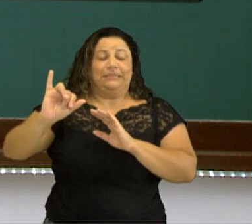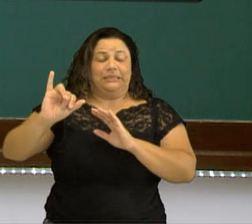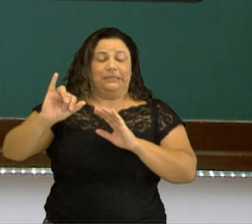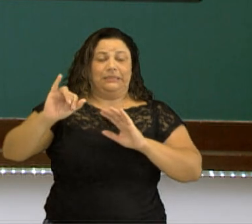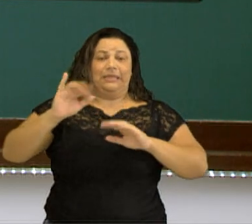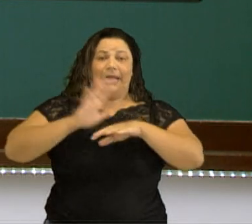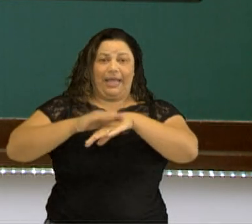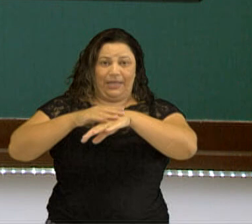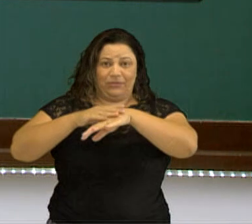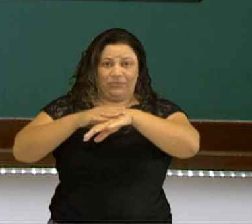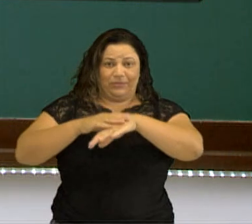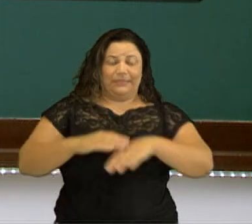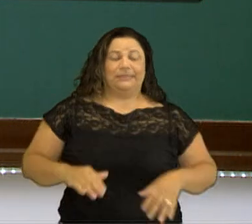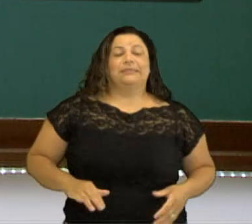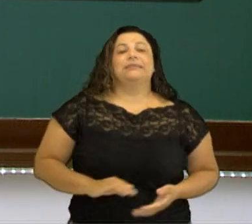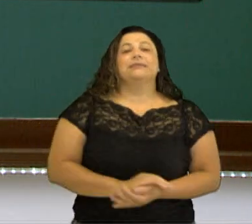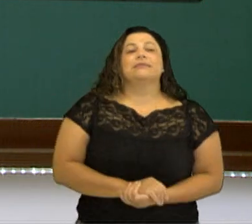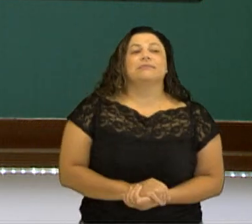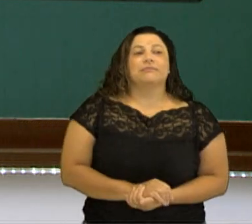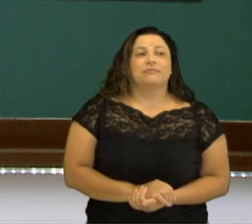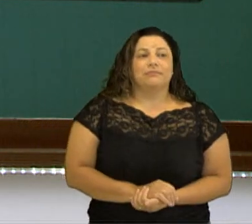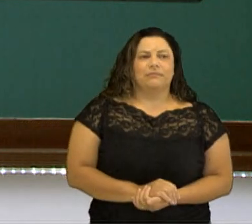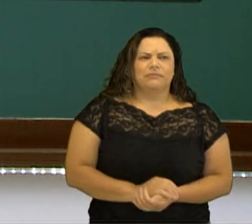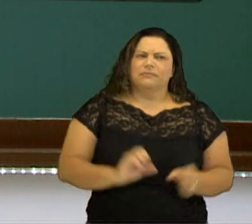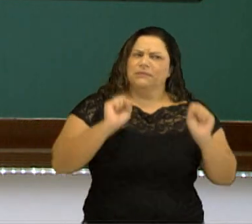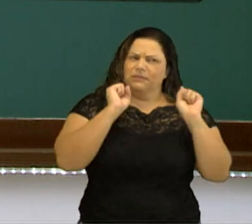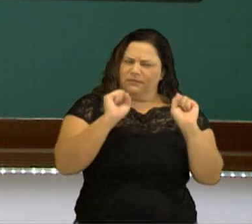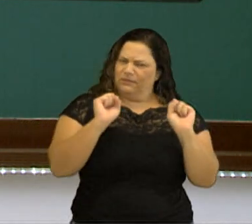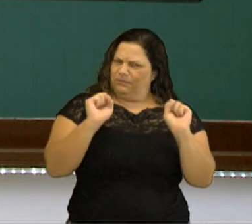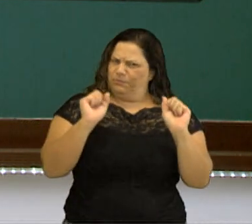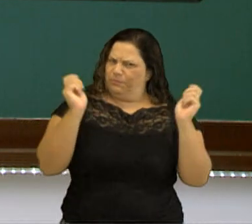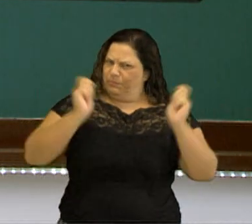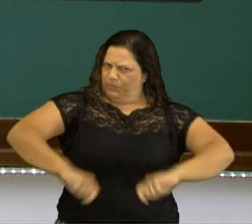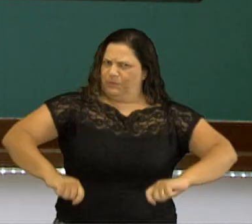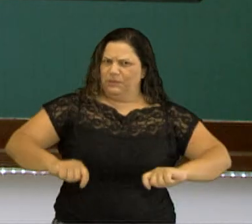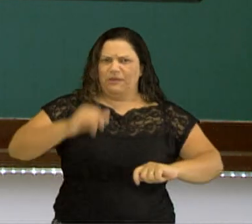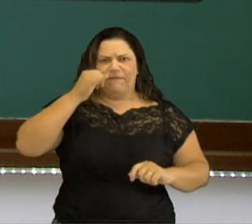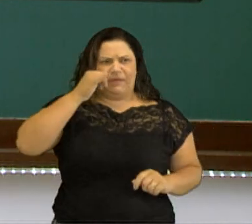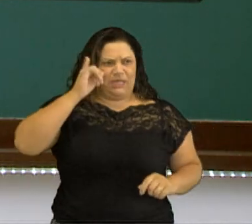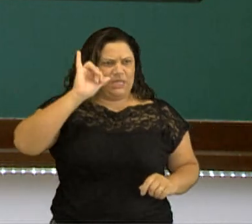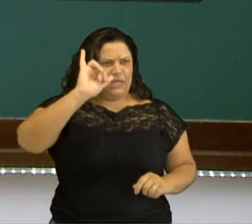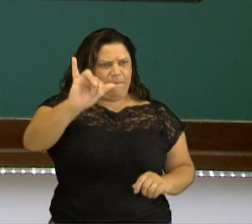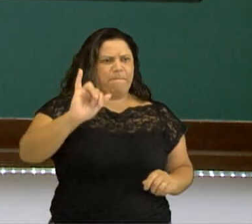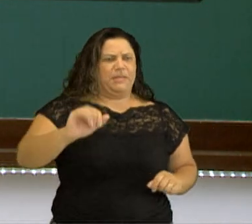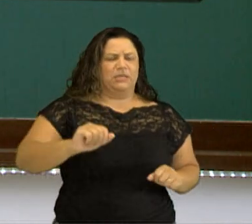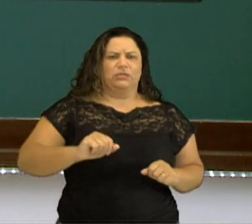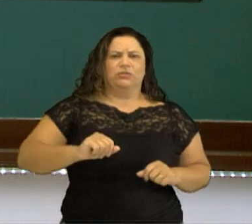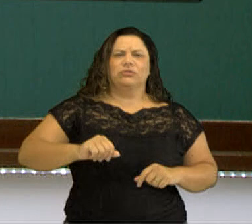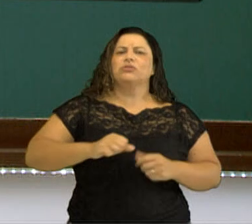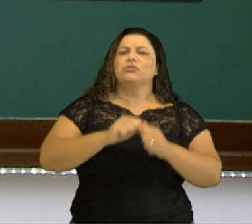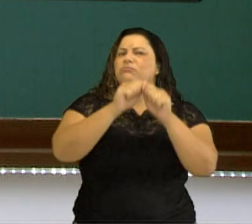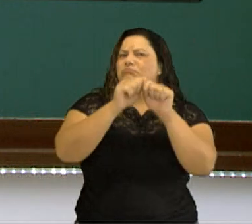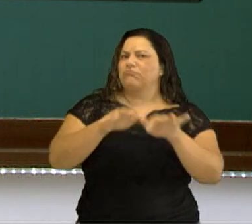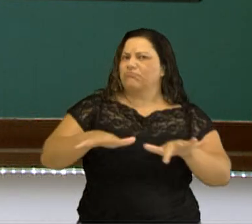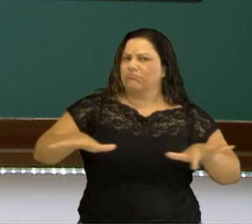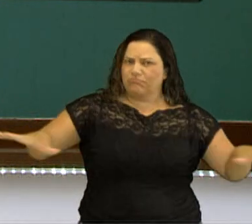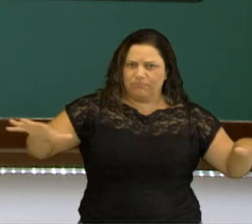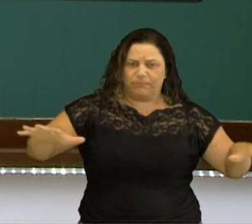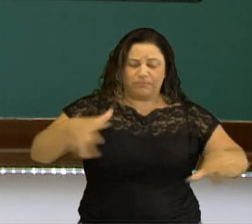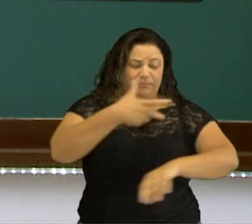tomasse a vacina. Será que é possível impedir que o micro-organismo se espalhe com a